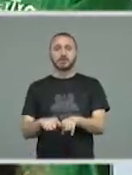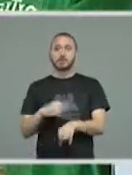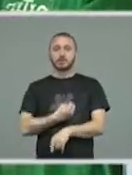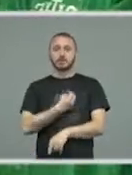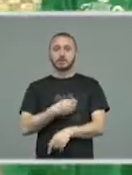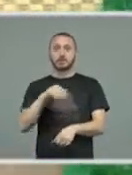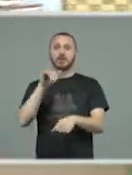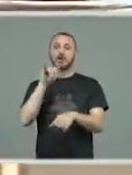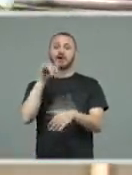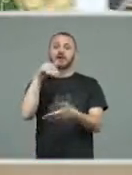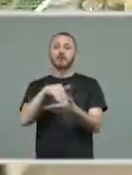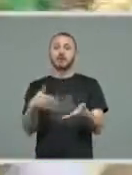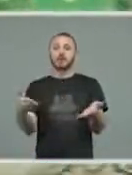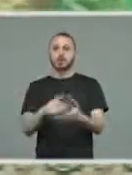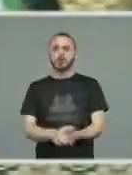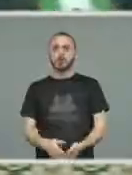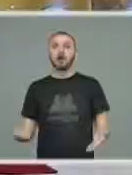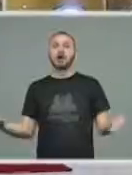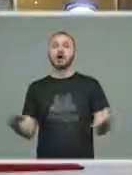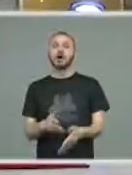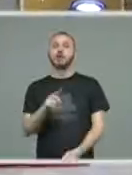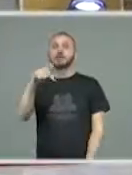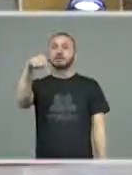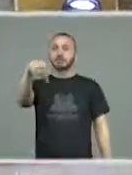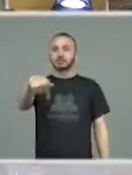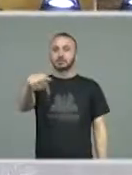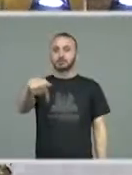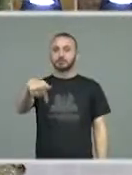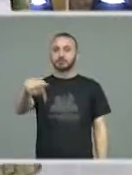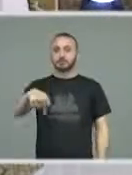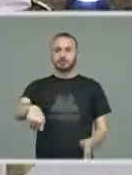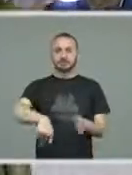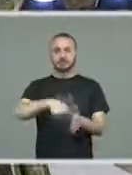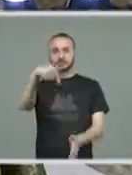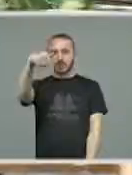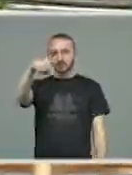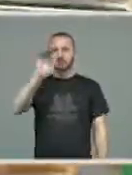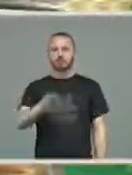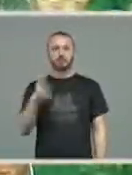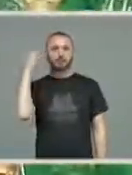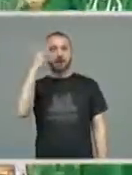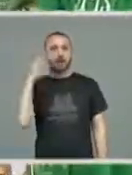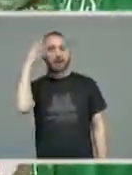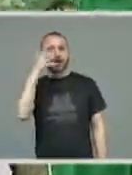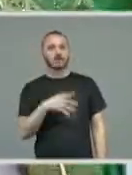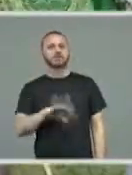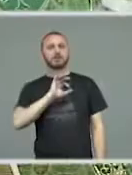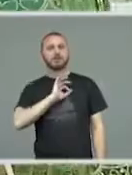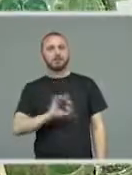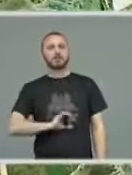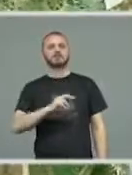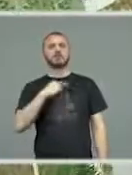Com esta é a sétima pregação, dentre tantas, pelos sacerdotes,